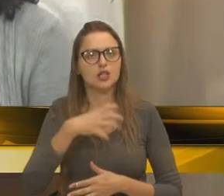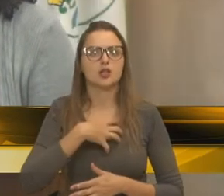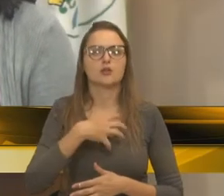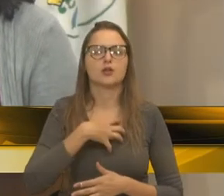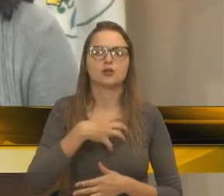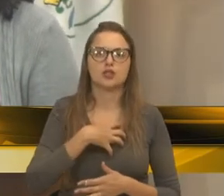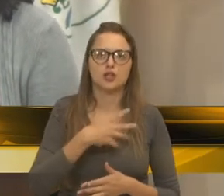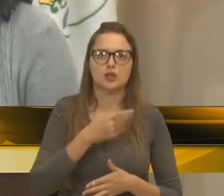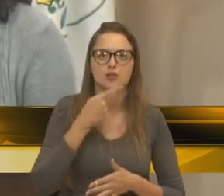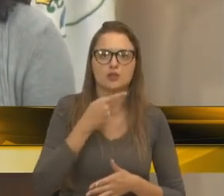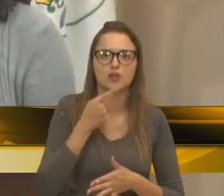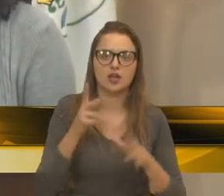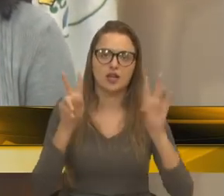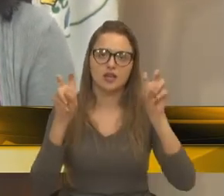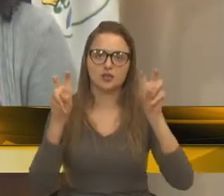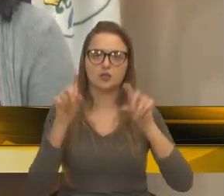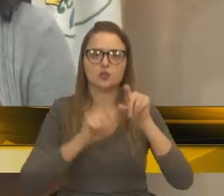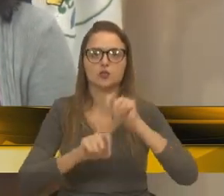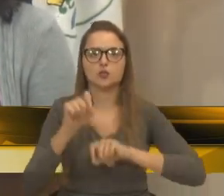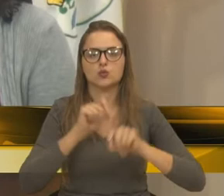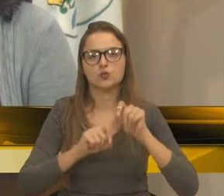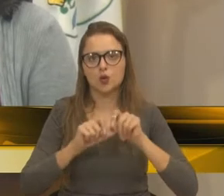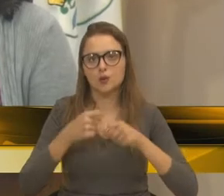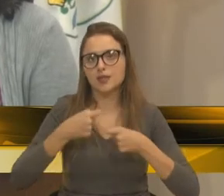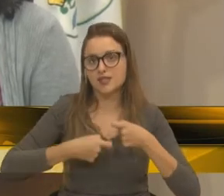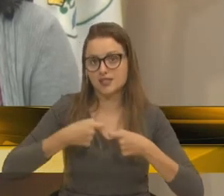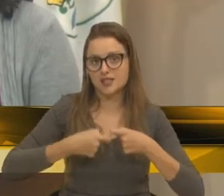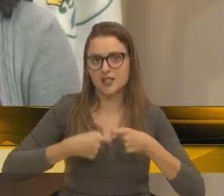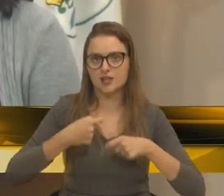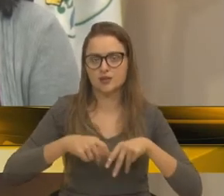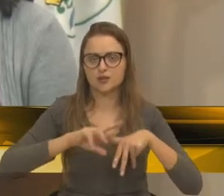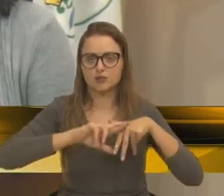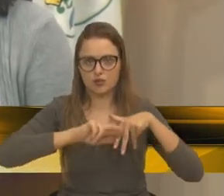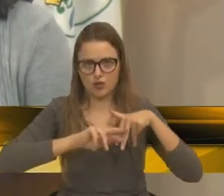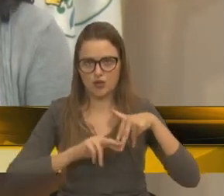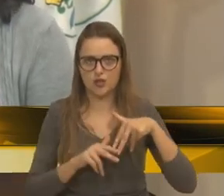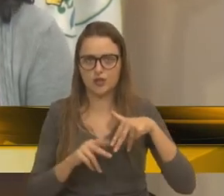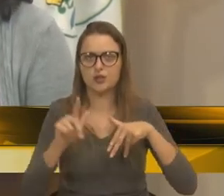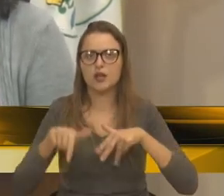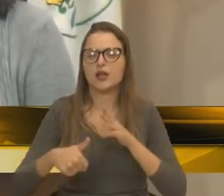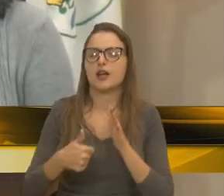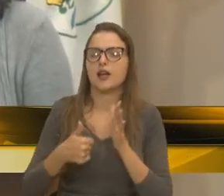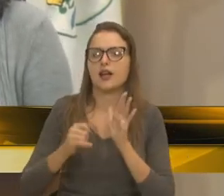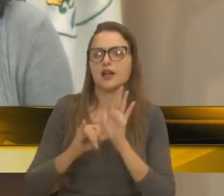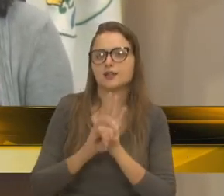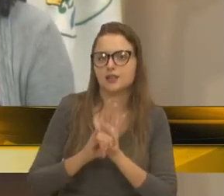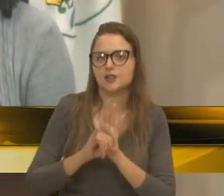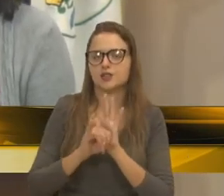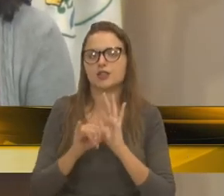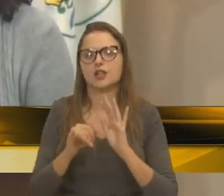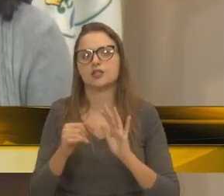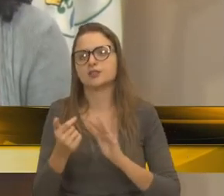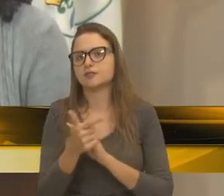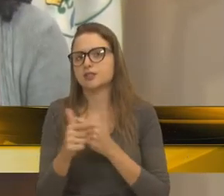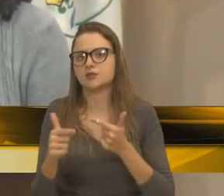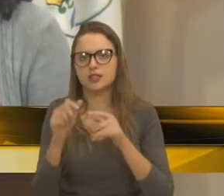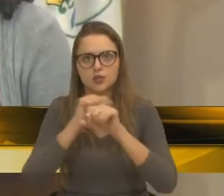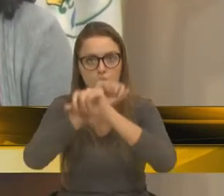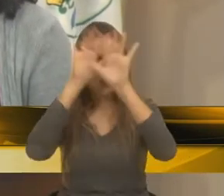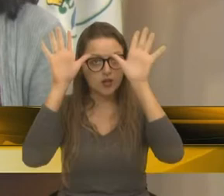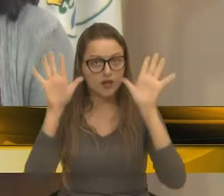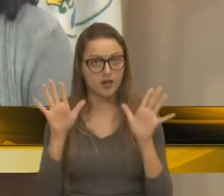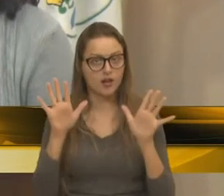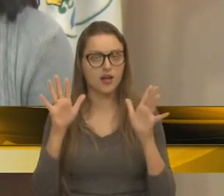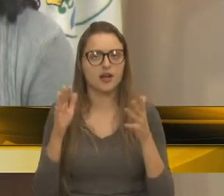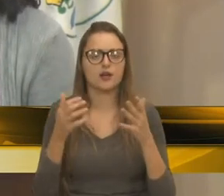mencionado e trabalhado temas relacionados à sexualidade, utilizando esse termo como identidade, ideologia, sem clareza de conceito, é